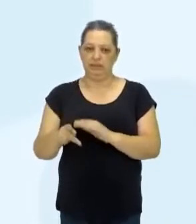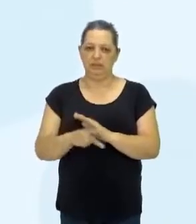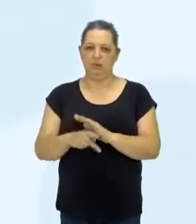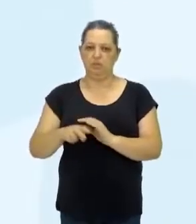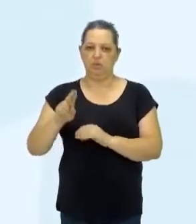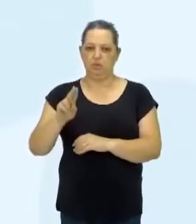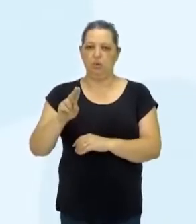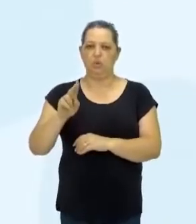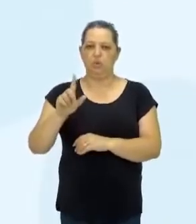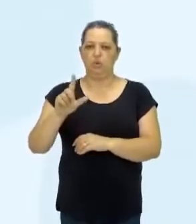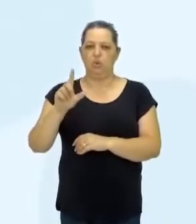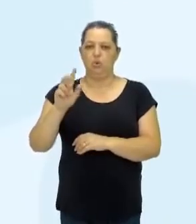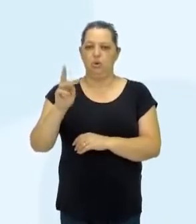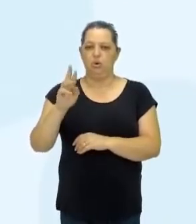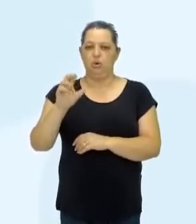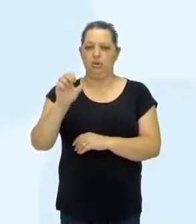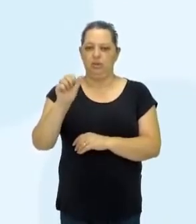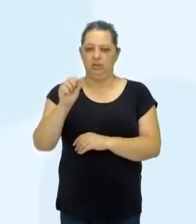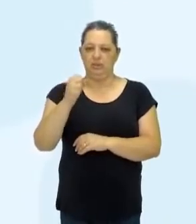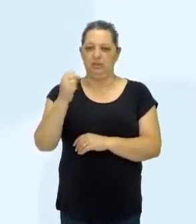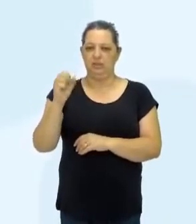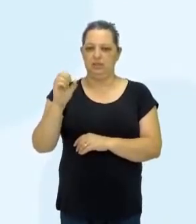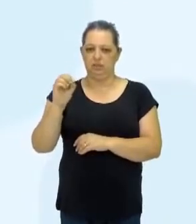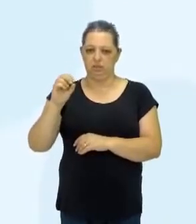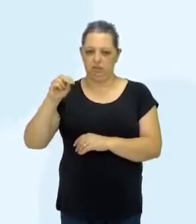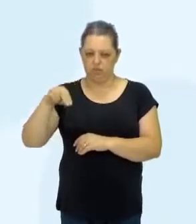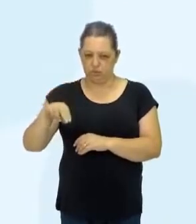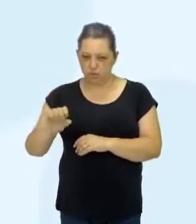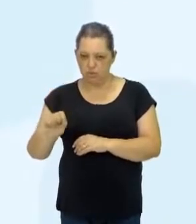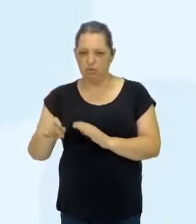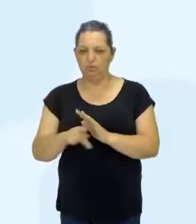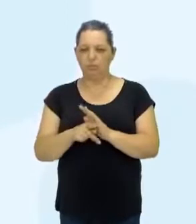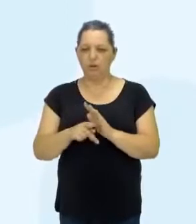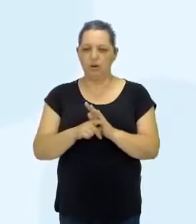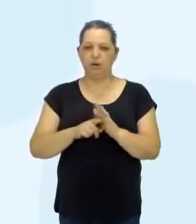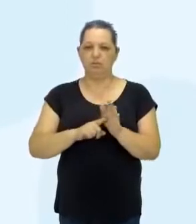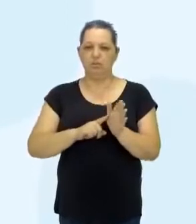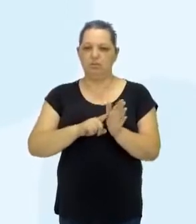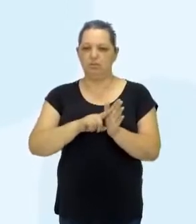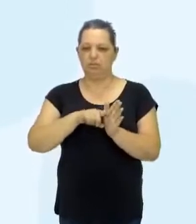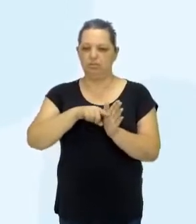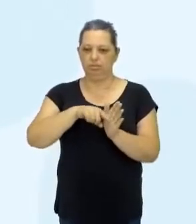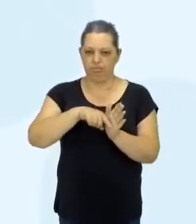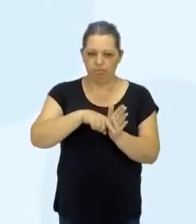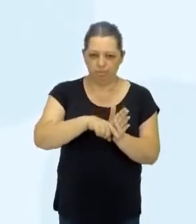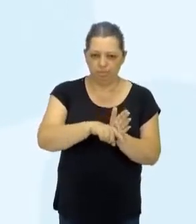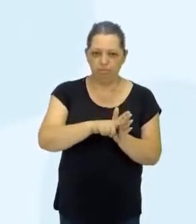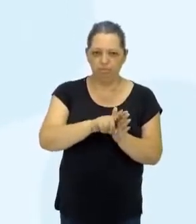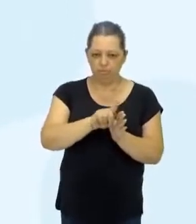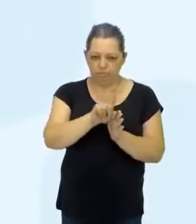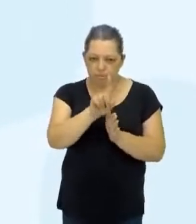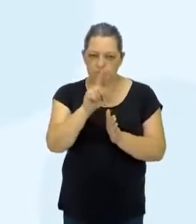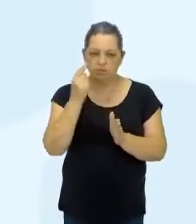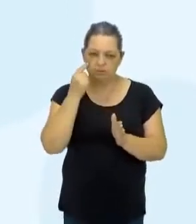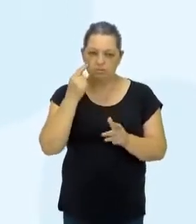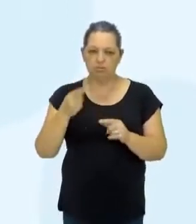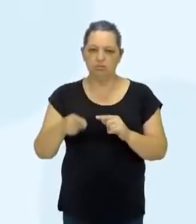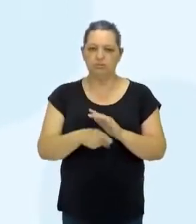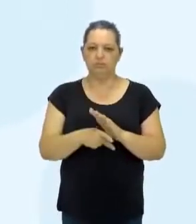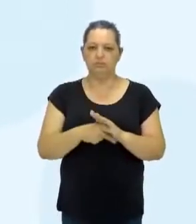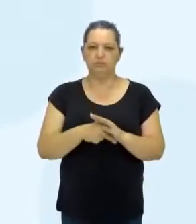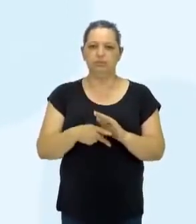certo? Que também a gente não consegue ouvir na faixa do ultrassom, tá? Mas tem animais, né? Que comentamos desses animais hoje, né? O